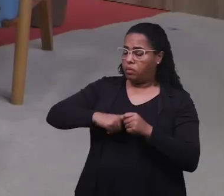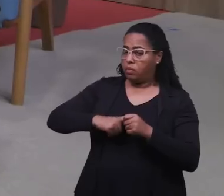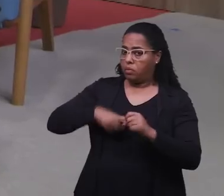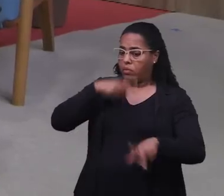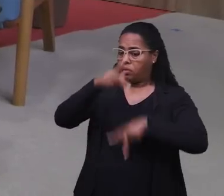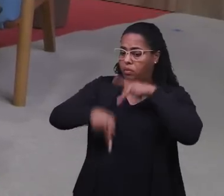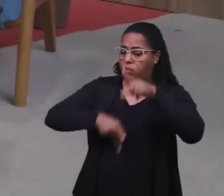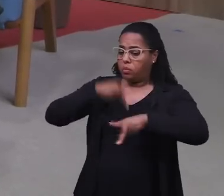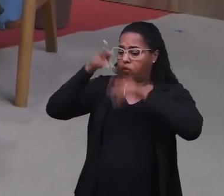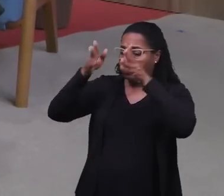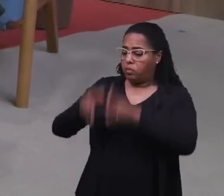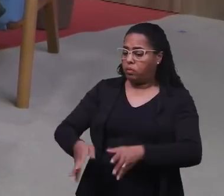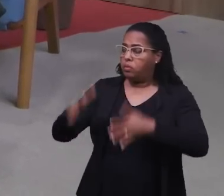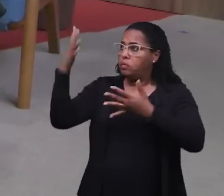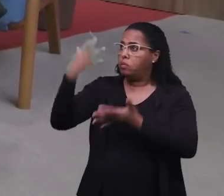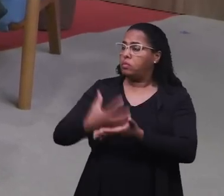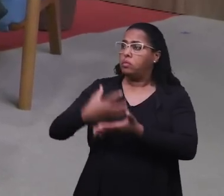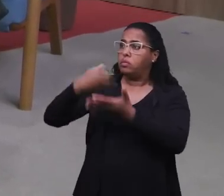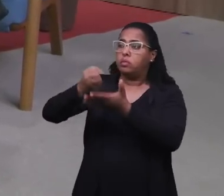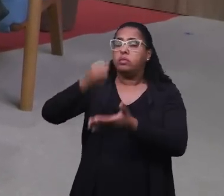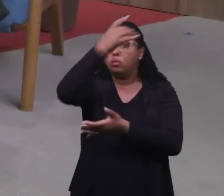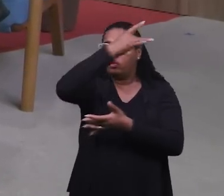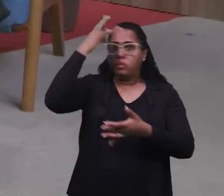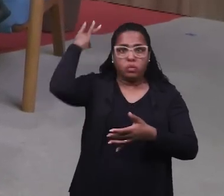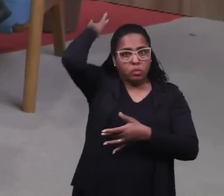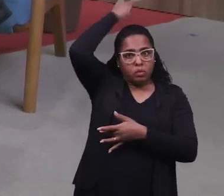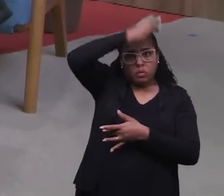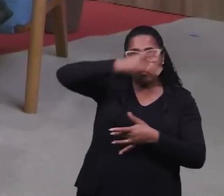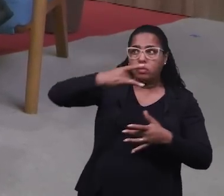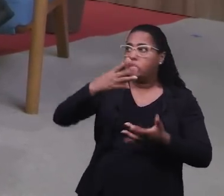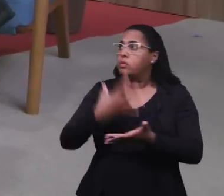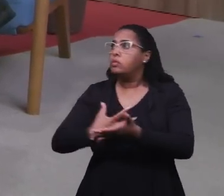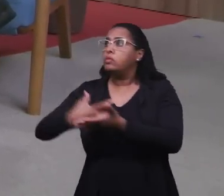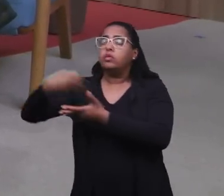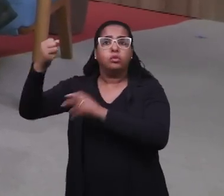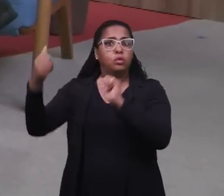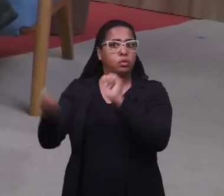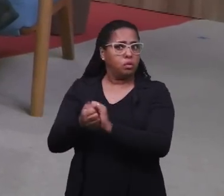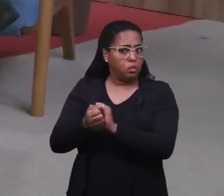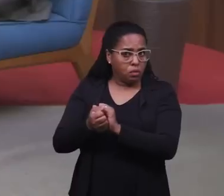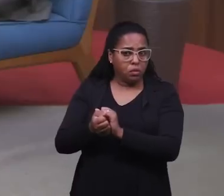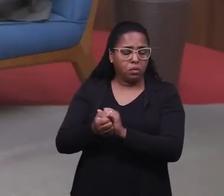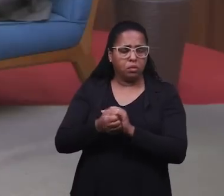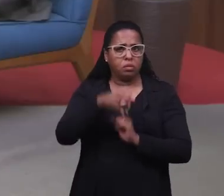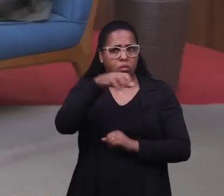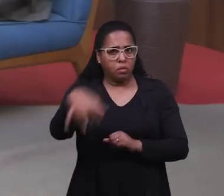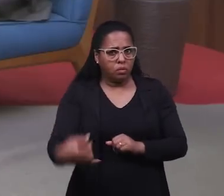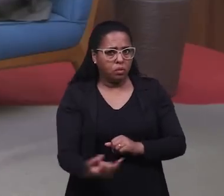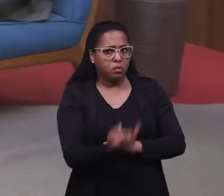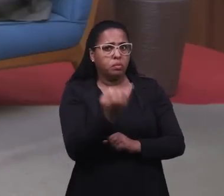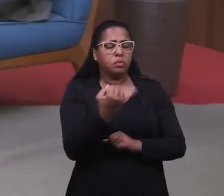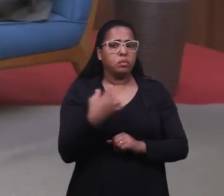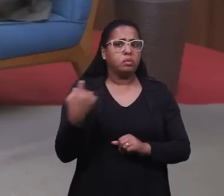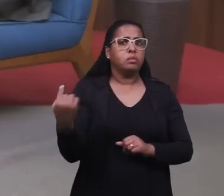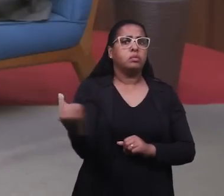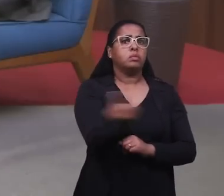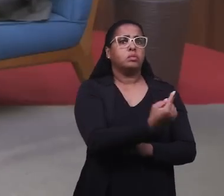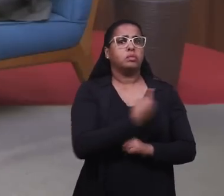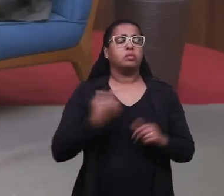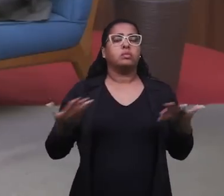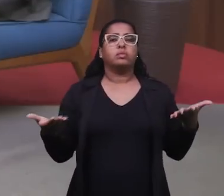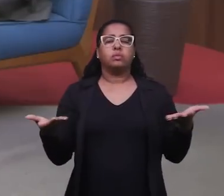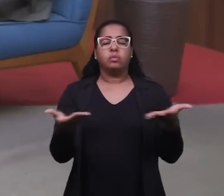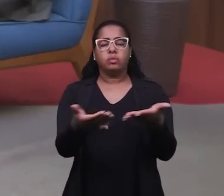a igreja vai subir, vai ser arrebatada e o Espírito Santo também vai embora. E a oportunidade que hoje